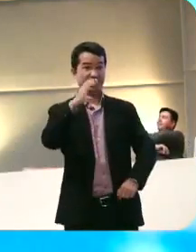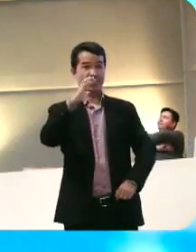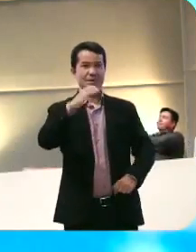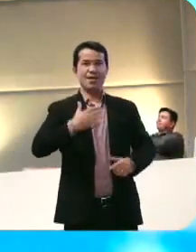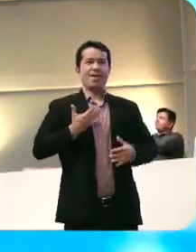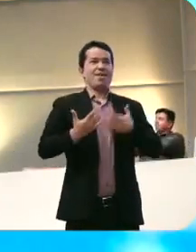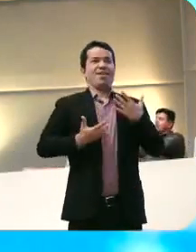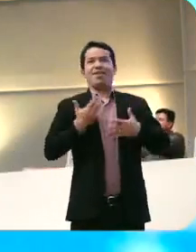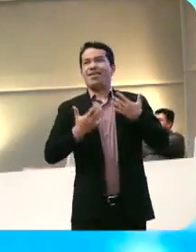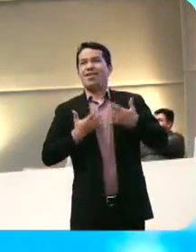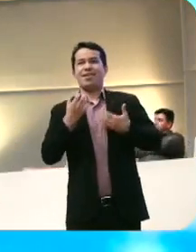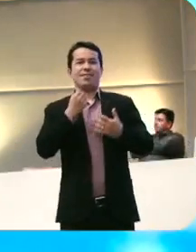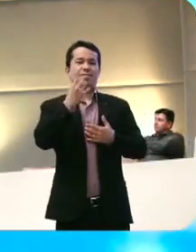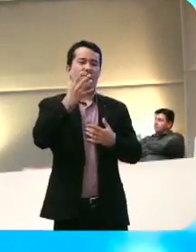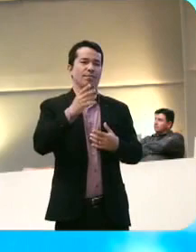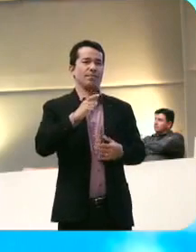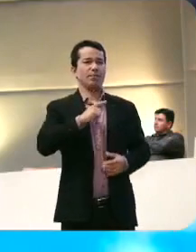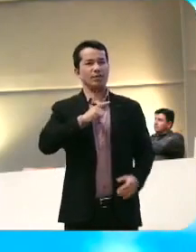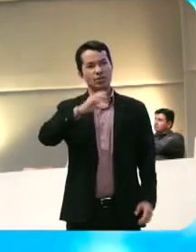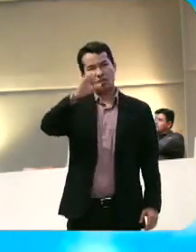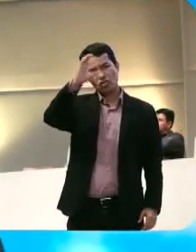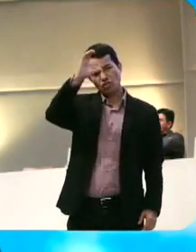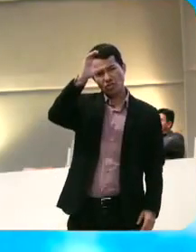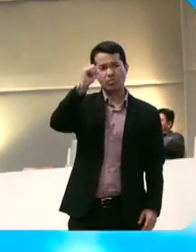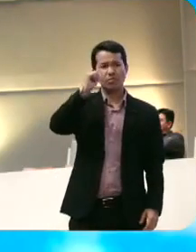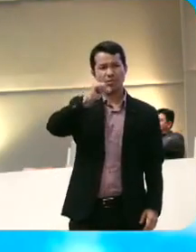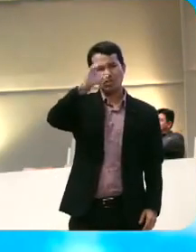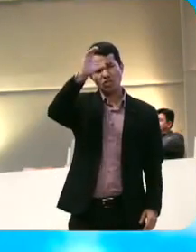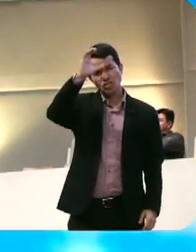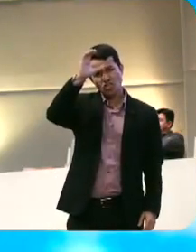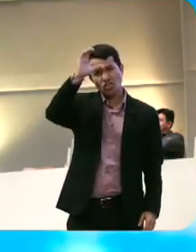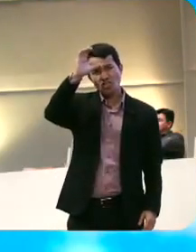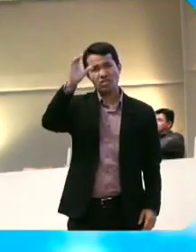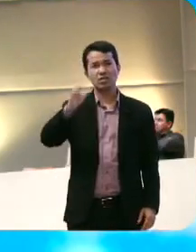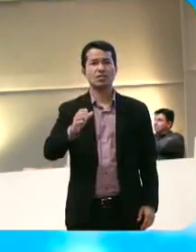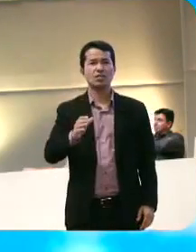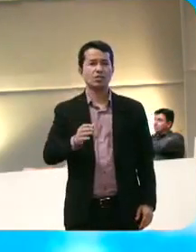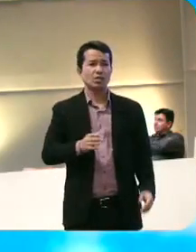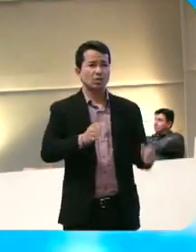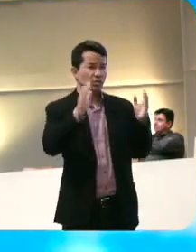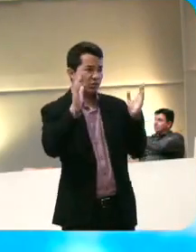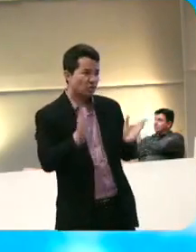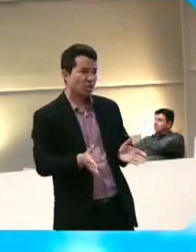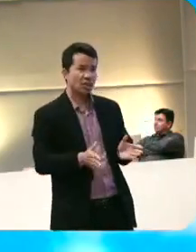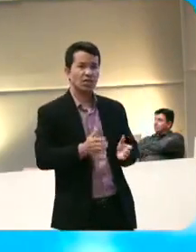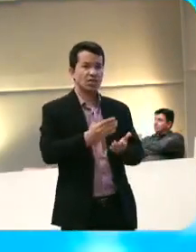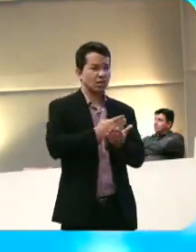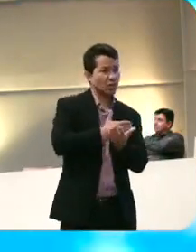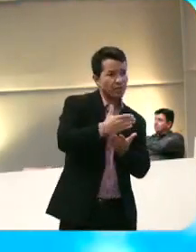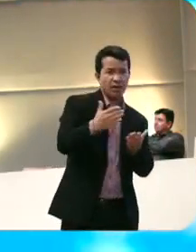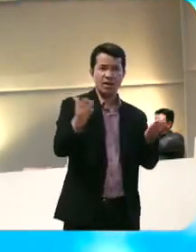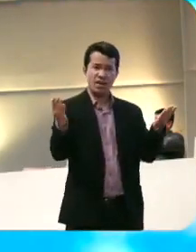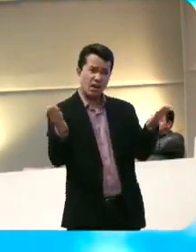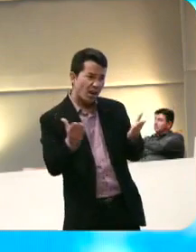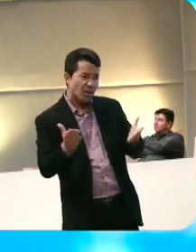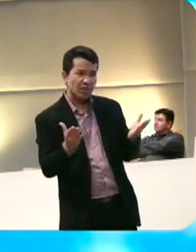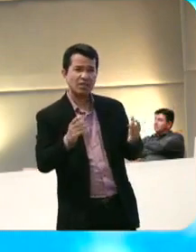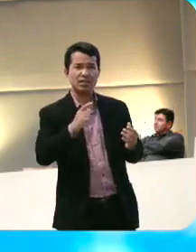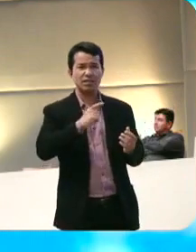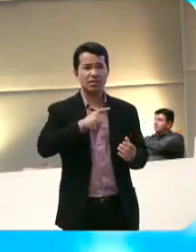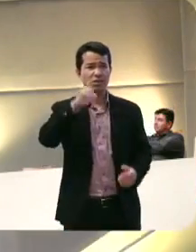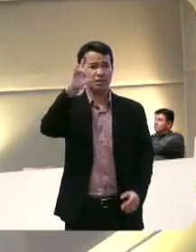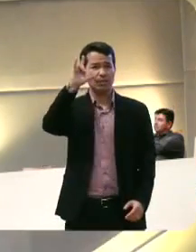Aí cheguei aqui, a minha tia veio me procurar: Michel, está acontecendo isso com a tua mãe. Podia começar uma live aí na internet. Jesus, eu não